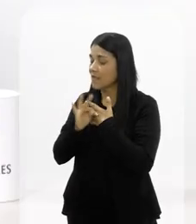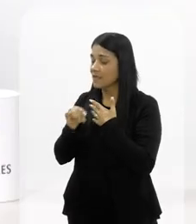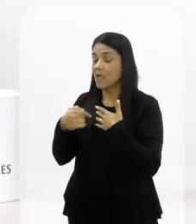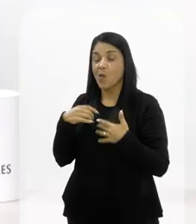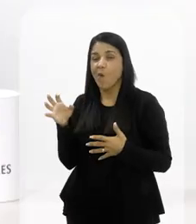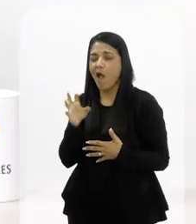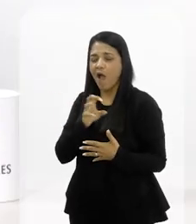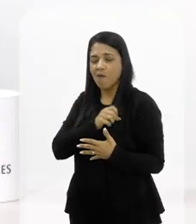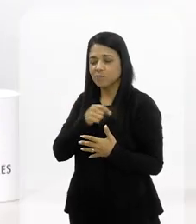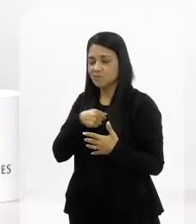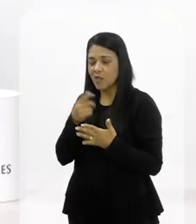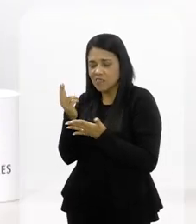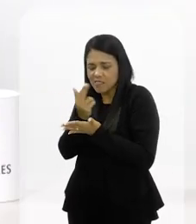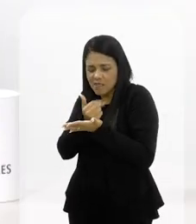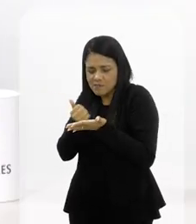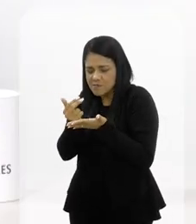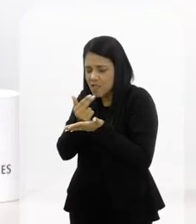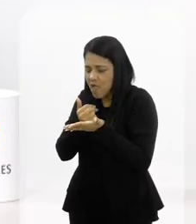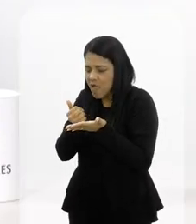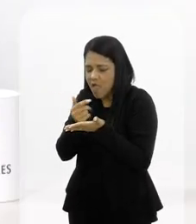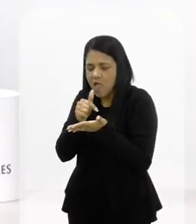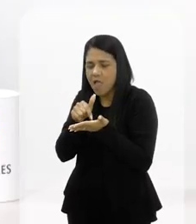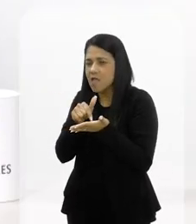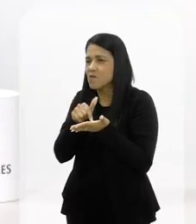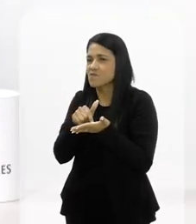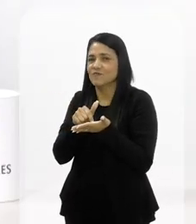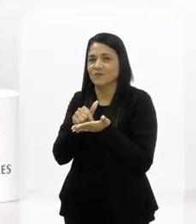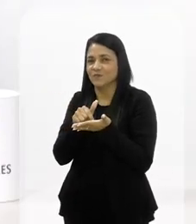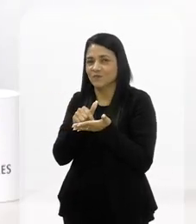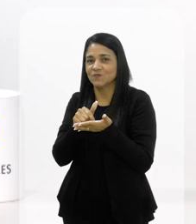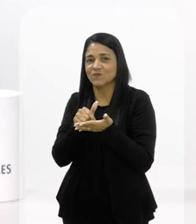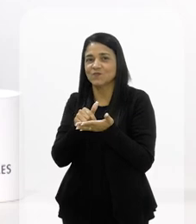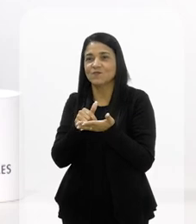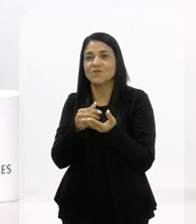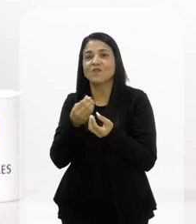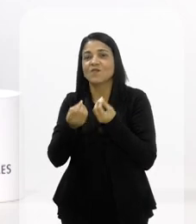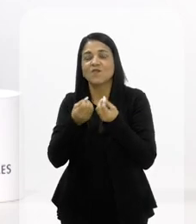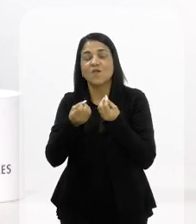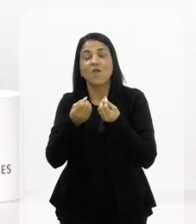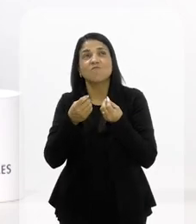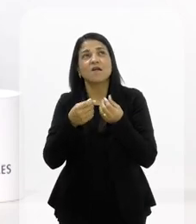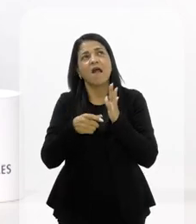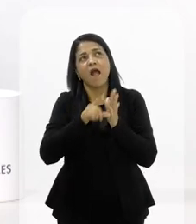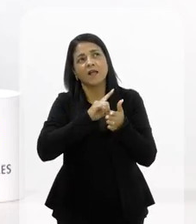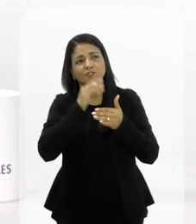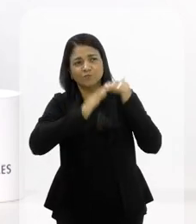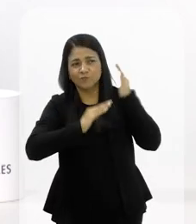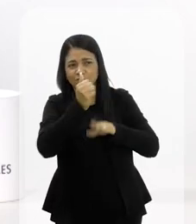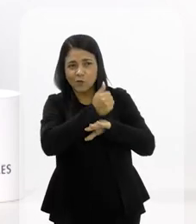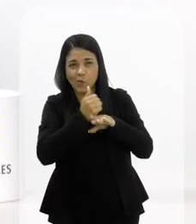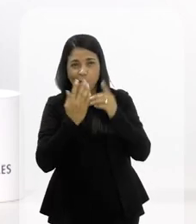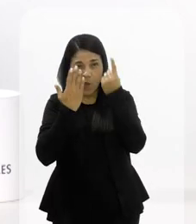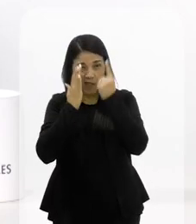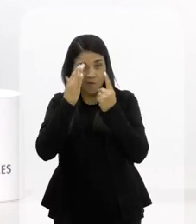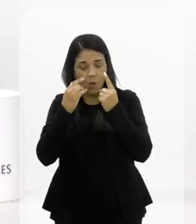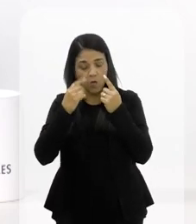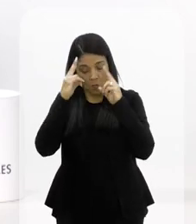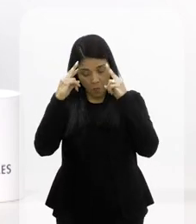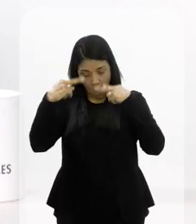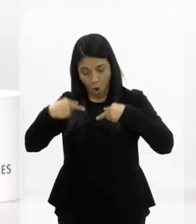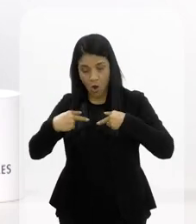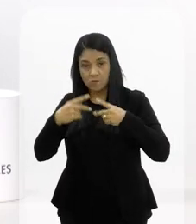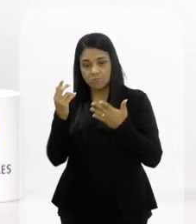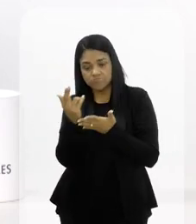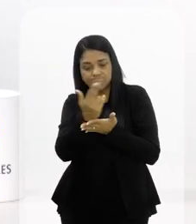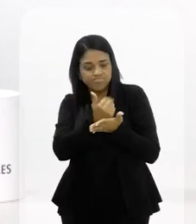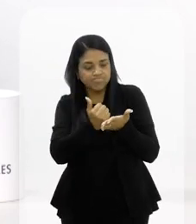muito apaixonado pelo Ofício de desenhar assim além de carnaval antes de me ver como um profissional de carnaval eu me enxergo muito como um desenhista como